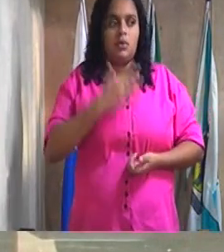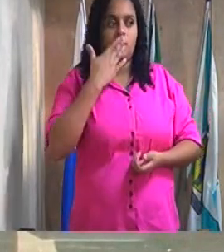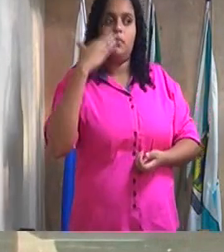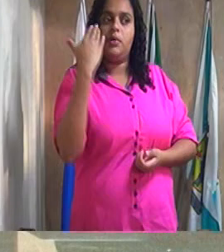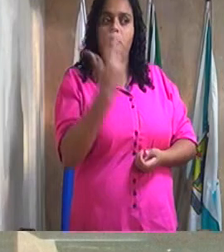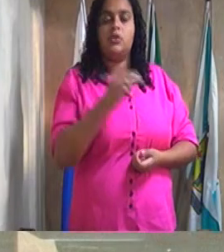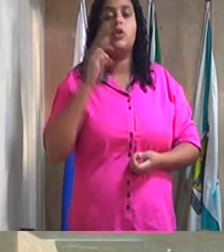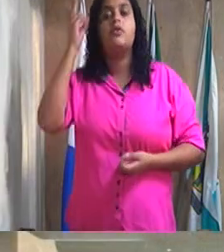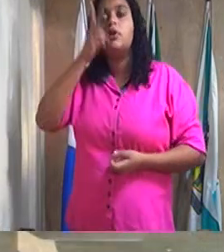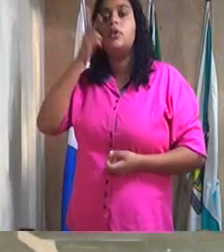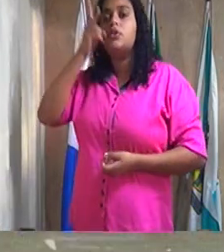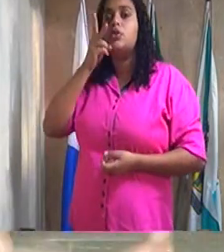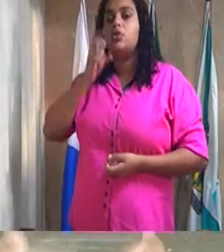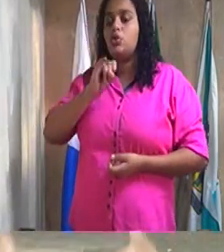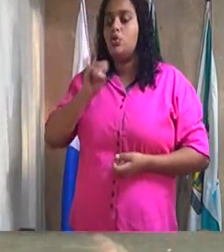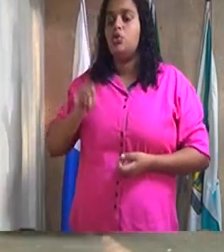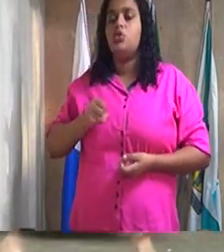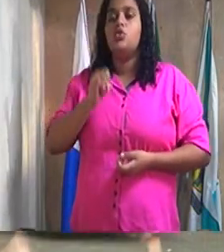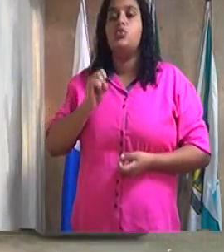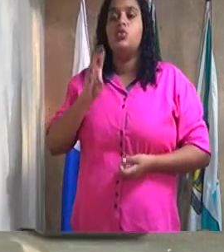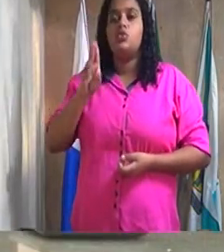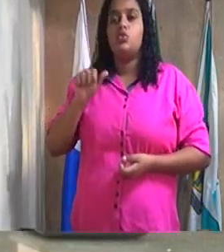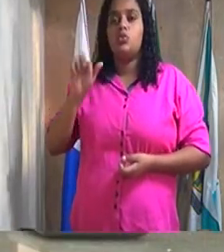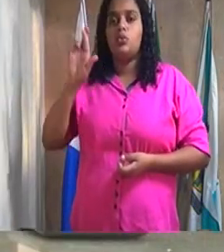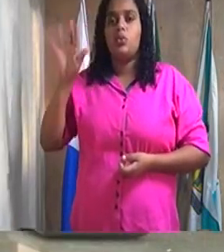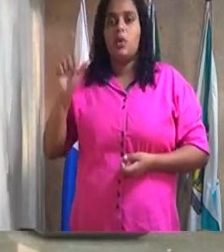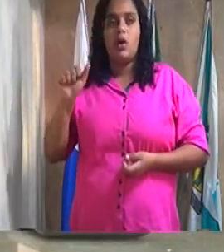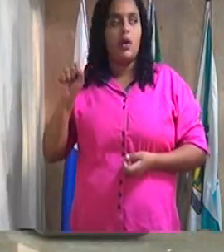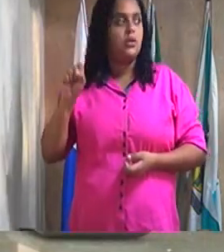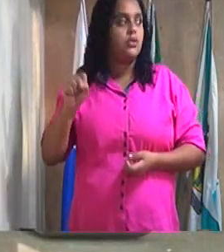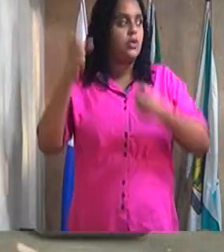do vereador Júnior Reis de pedido de explicação.